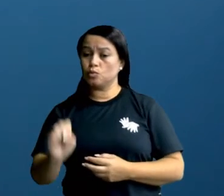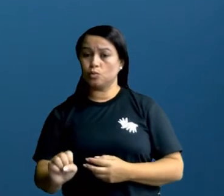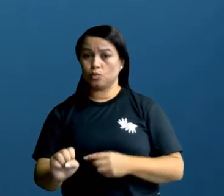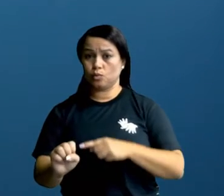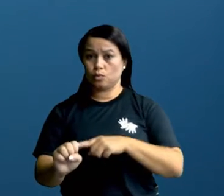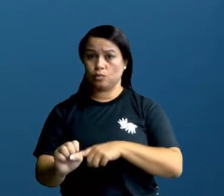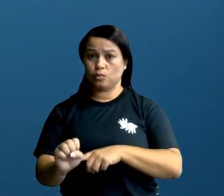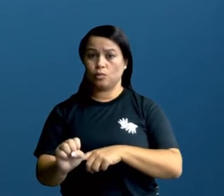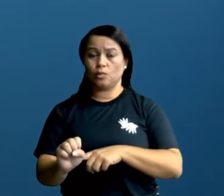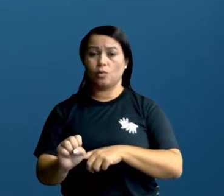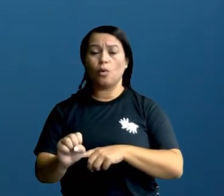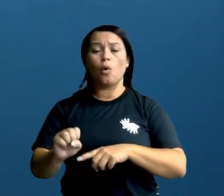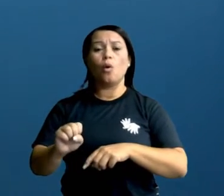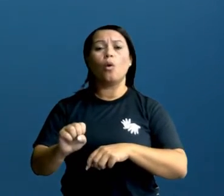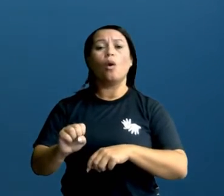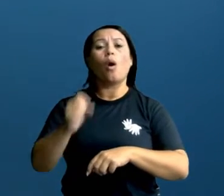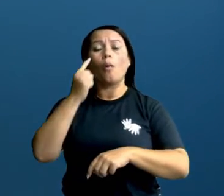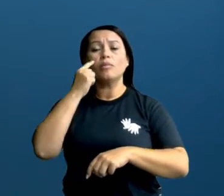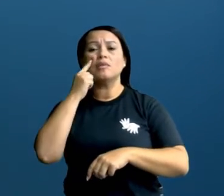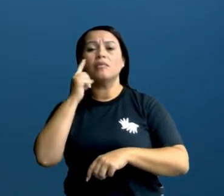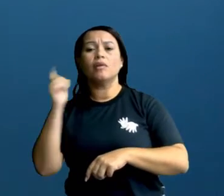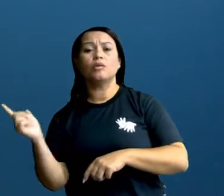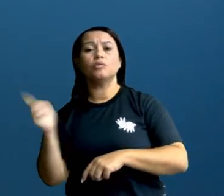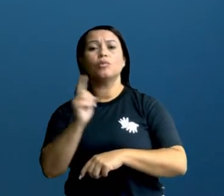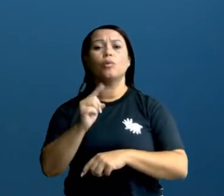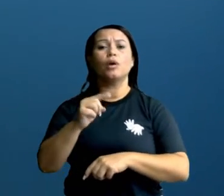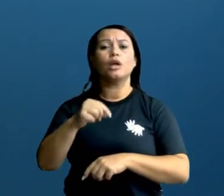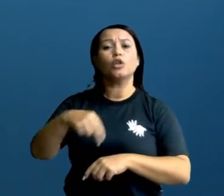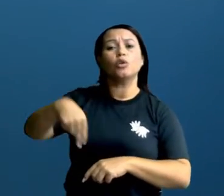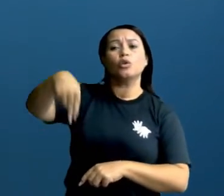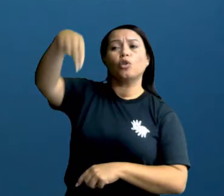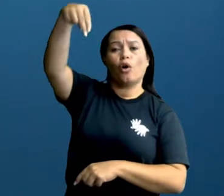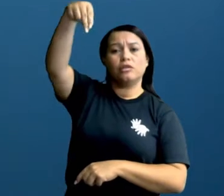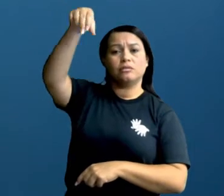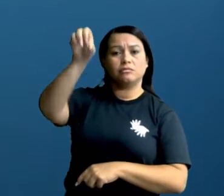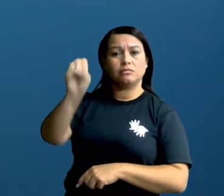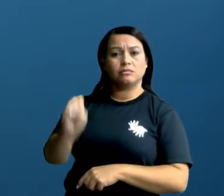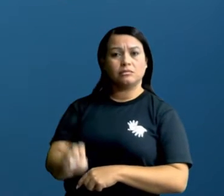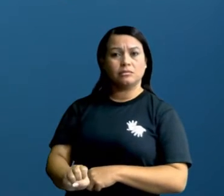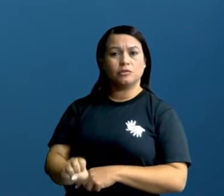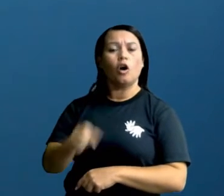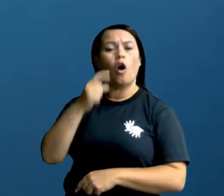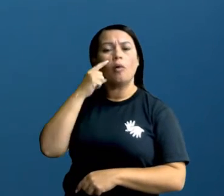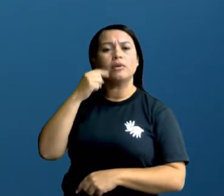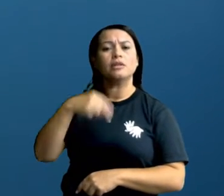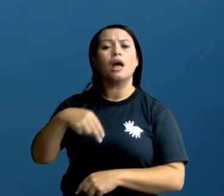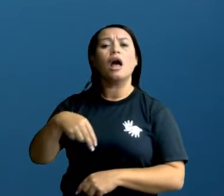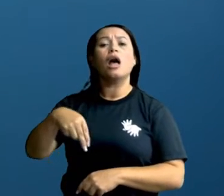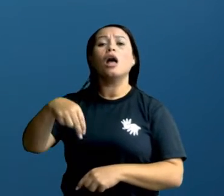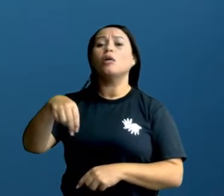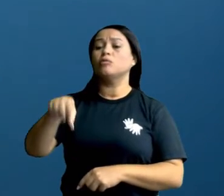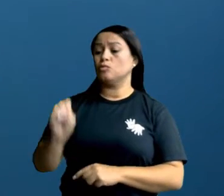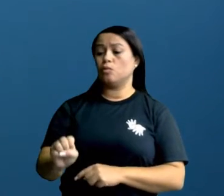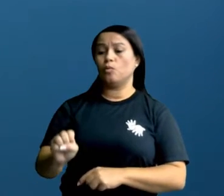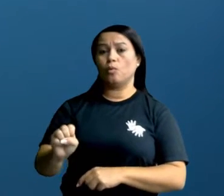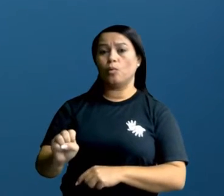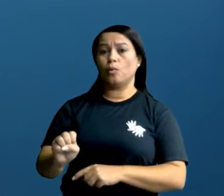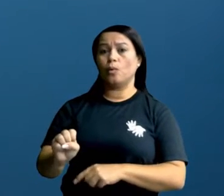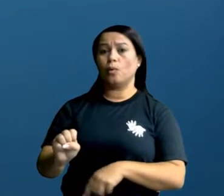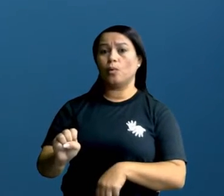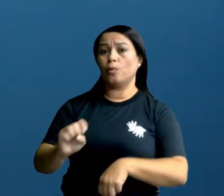sentido anti-horário e no hemisfério norte no sentido horário. Então, hemisfério sul horário,